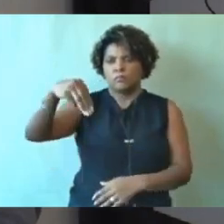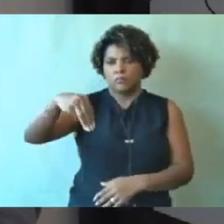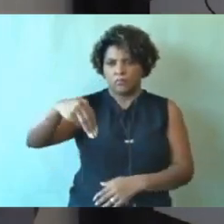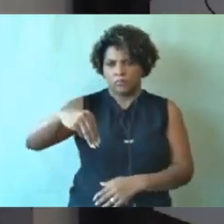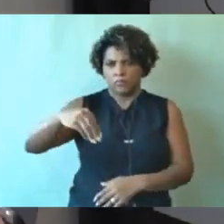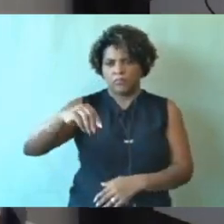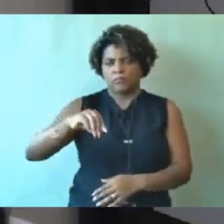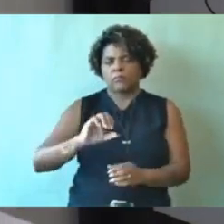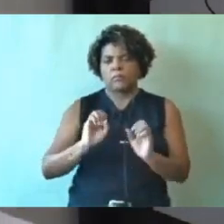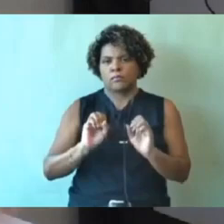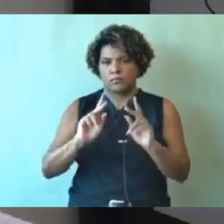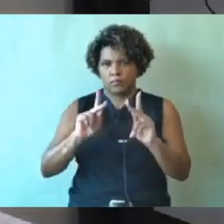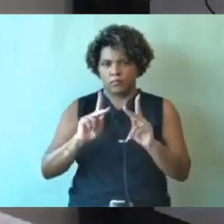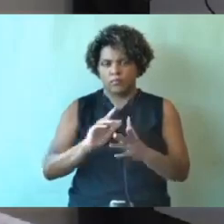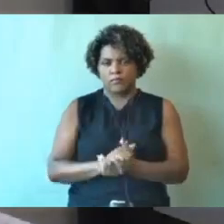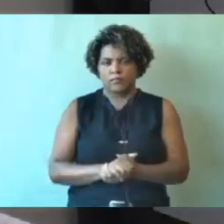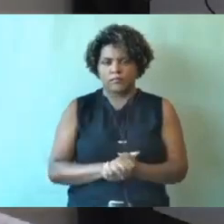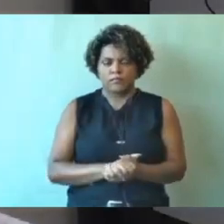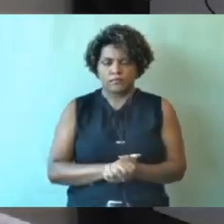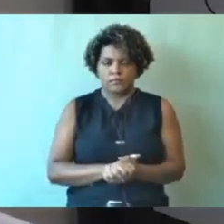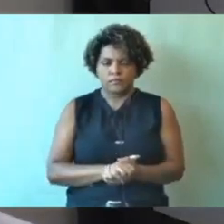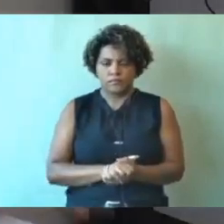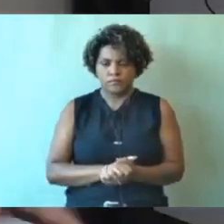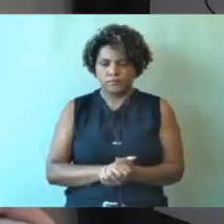aqui, tá ok?